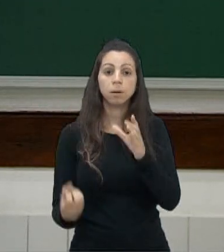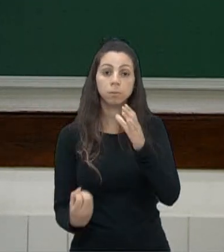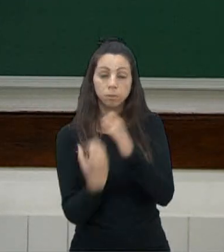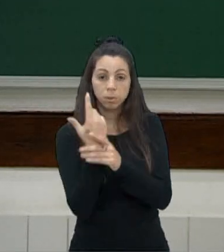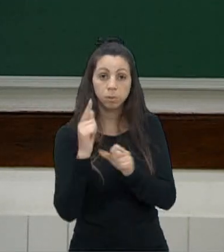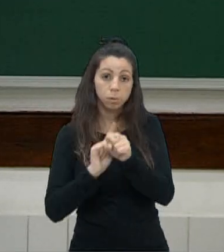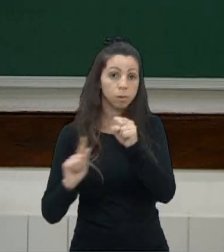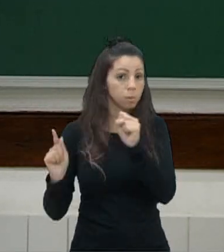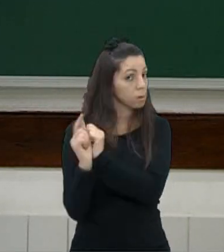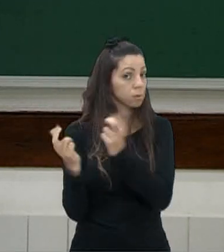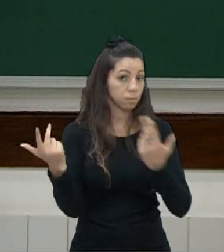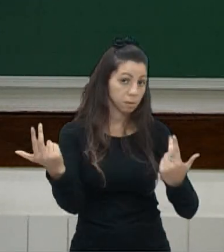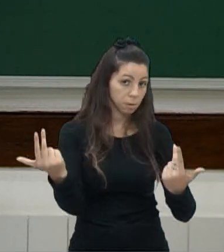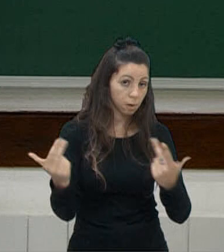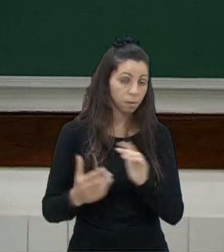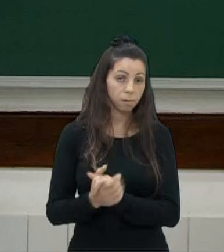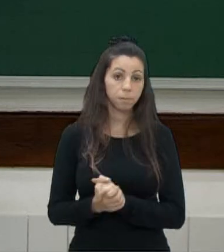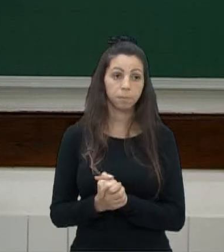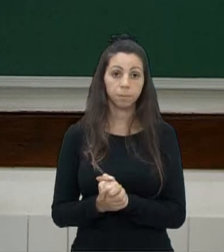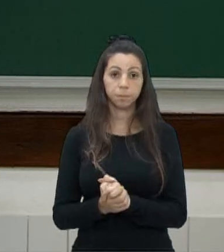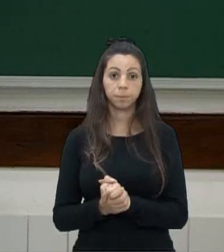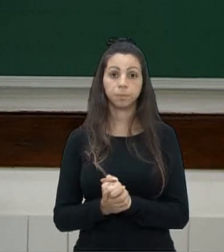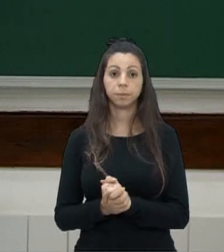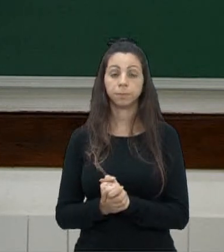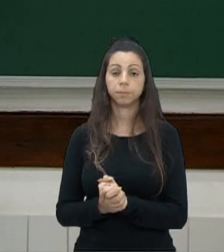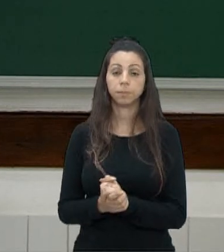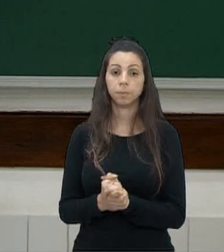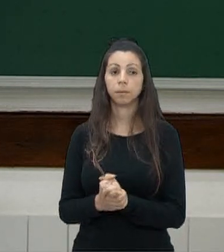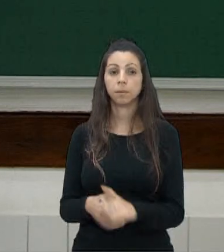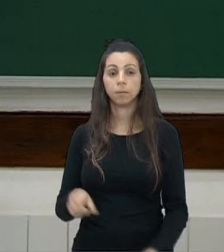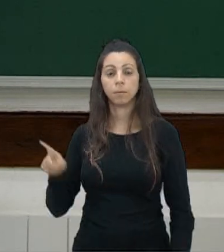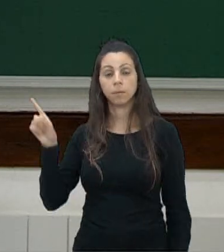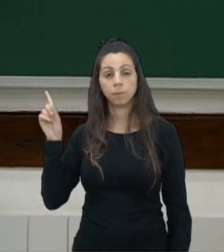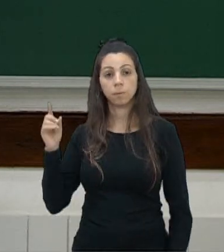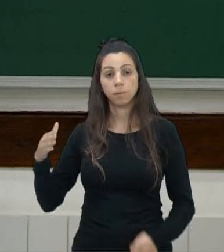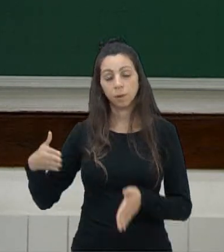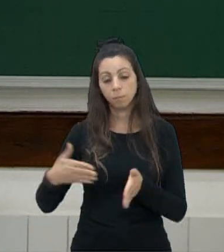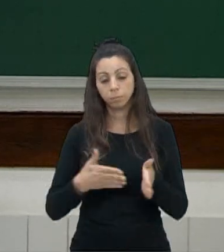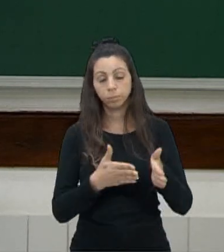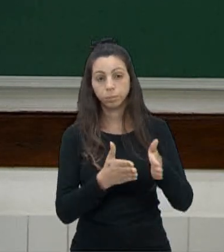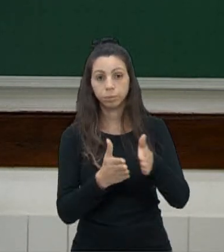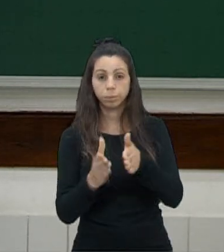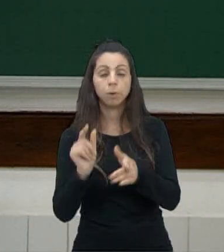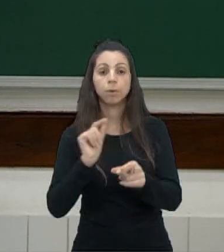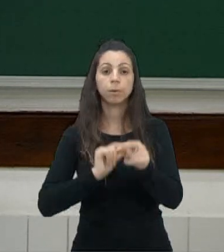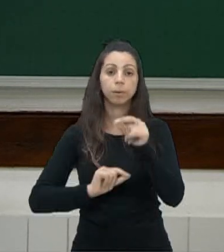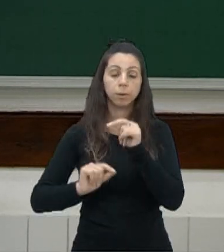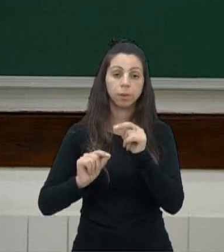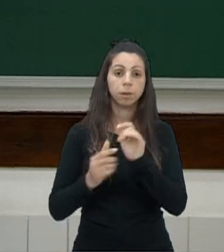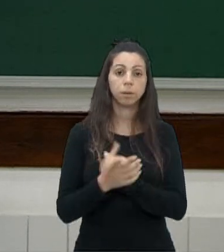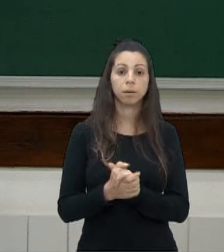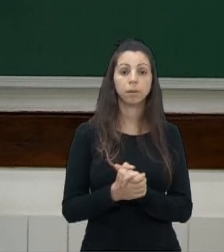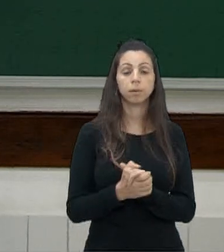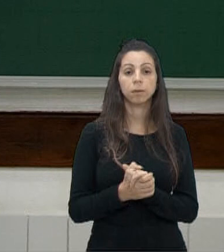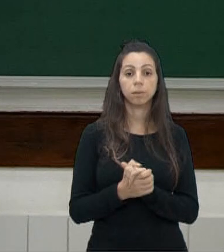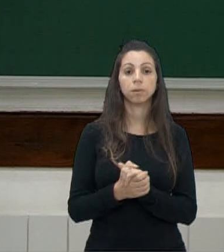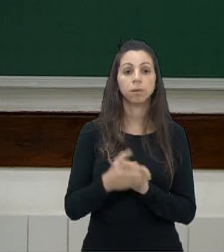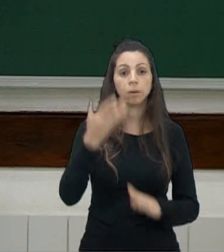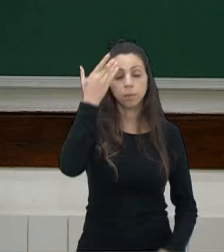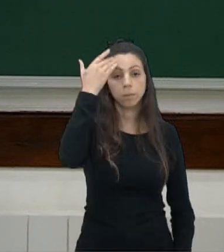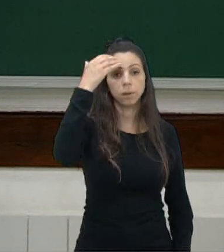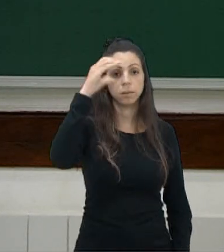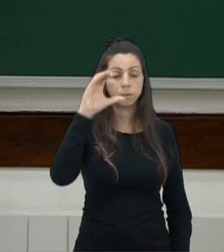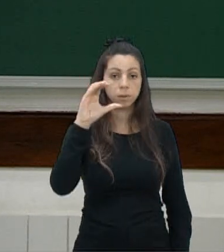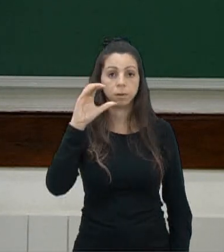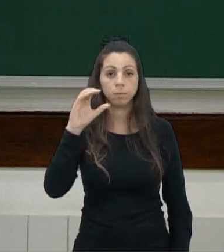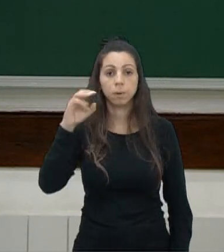trago para você aqui, para contextualizar, é da estrada de ferro Curitiba-Morretes-Paranaguá, que atravessa esse